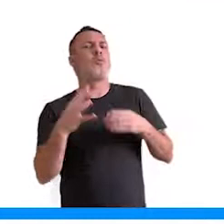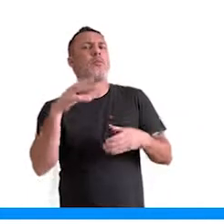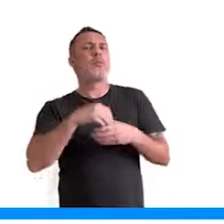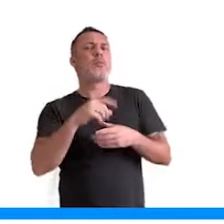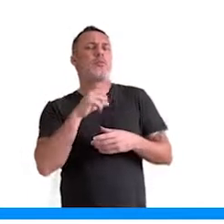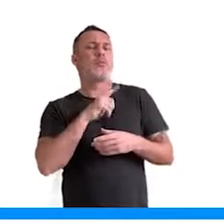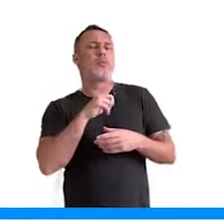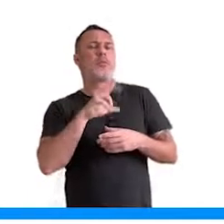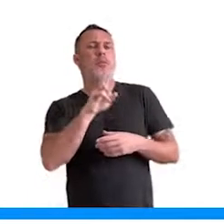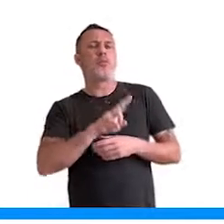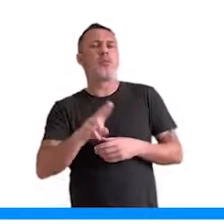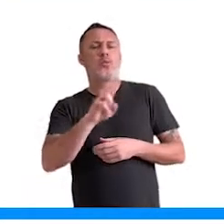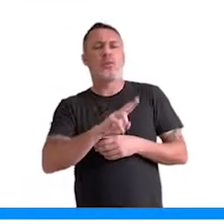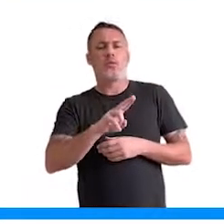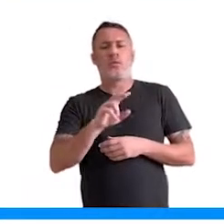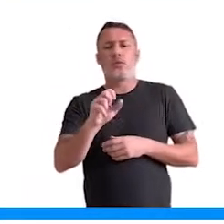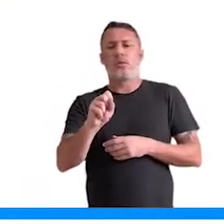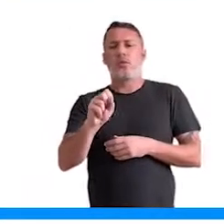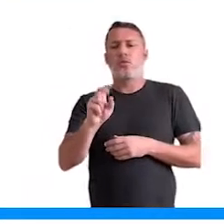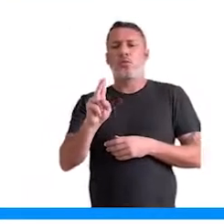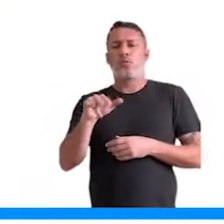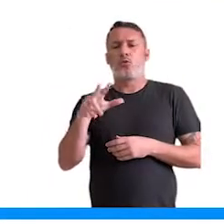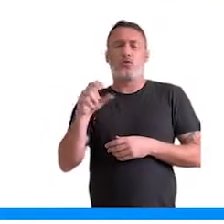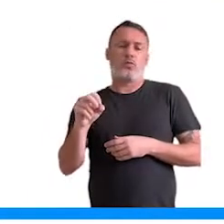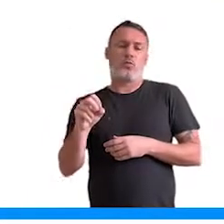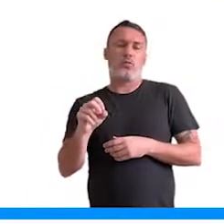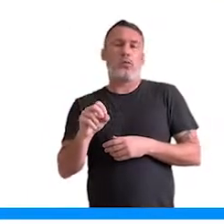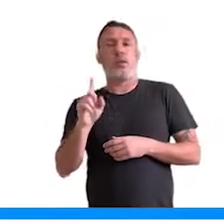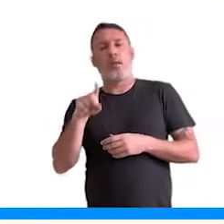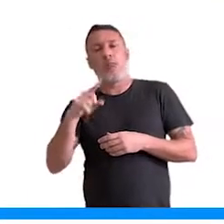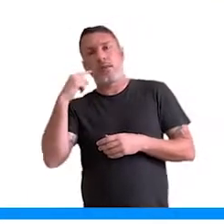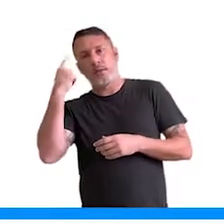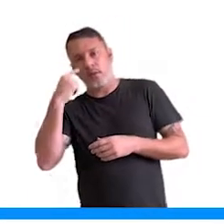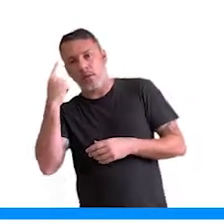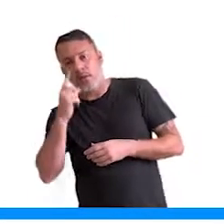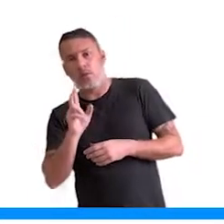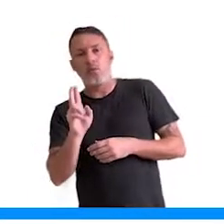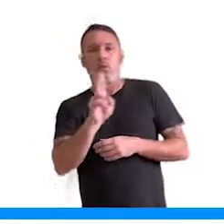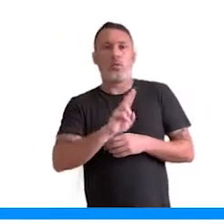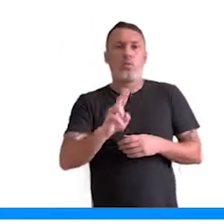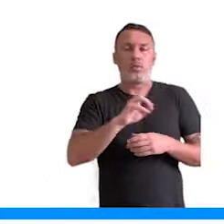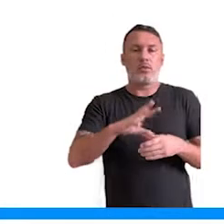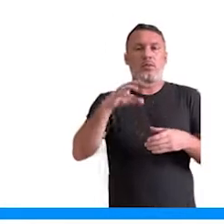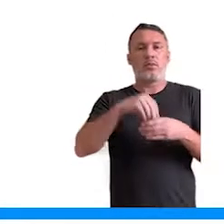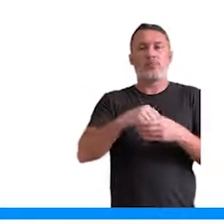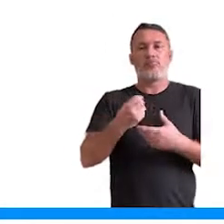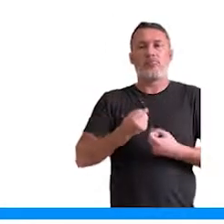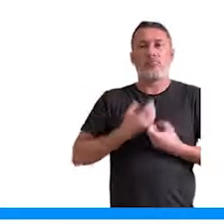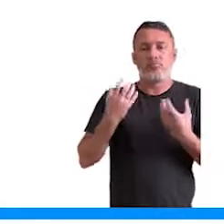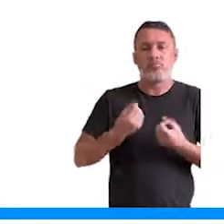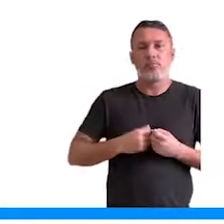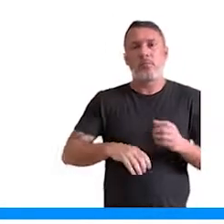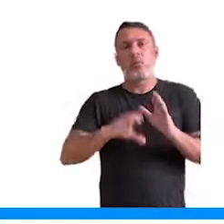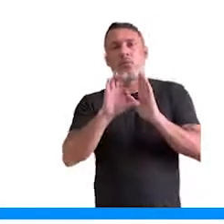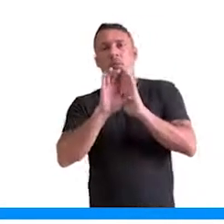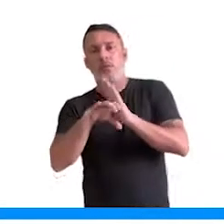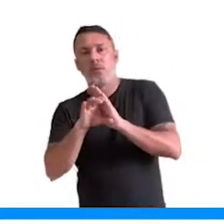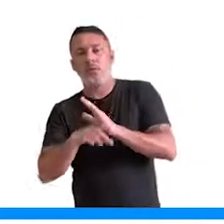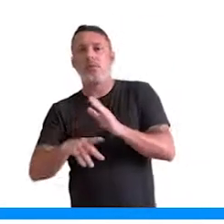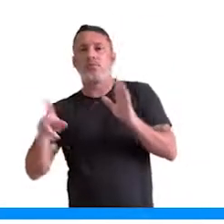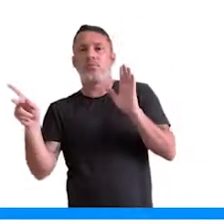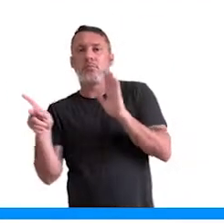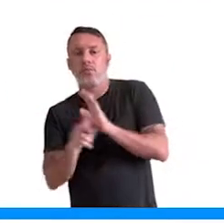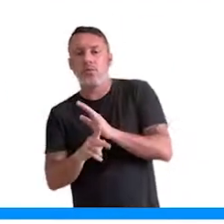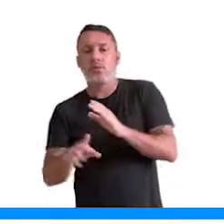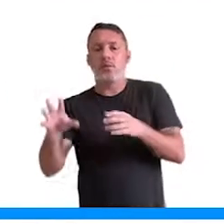nós usamos o subjuntivo? O modo subjuntivo se utiliza em espanhol para expressar conceptos que